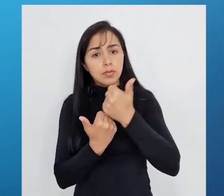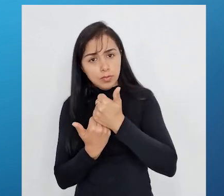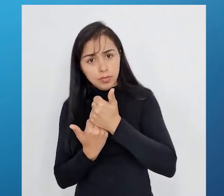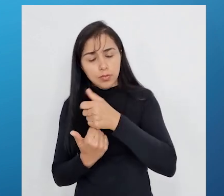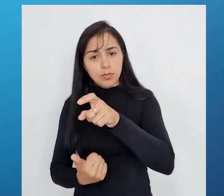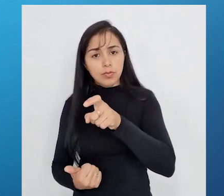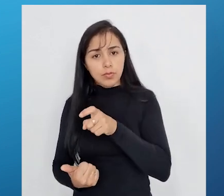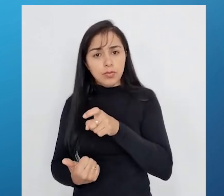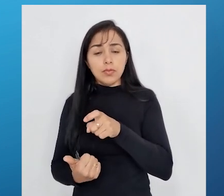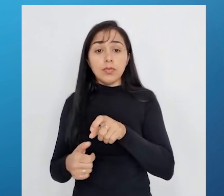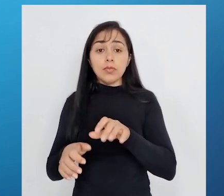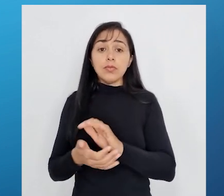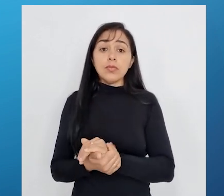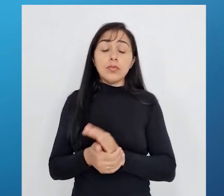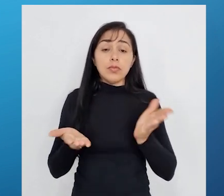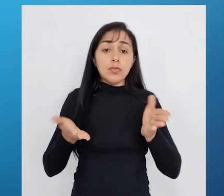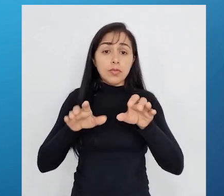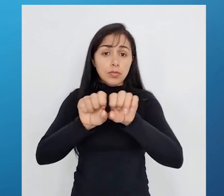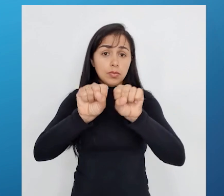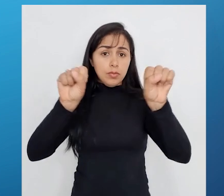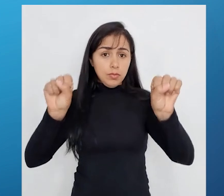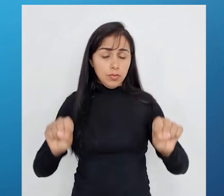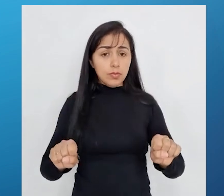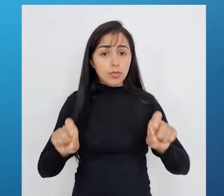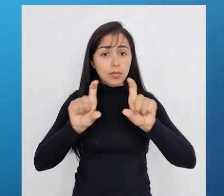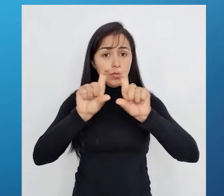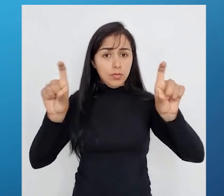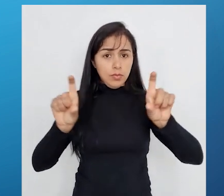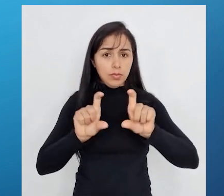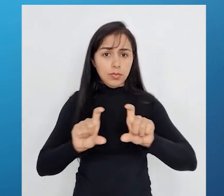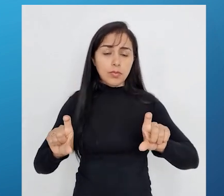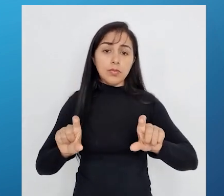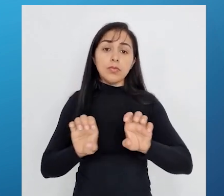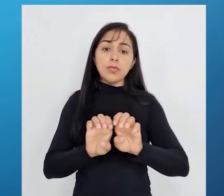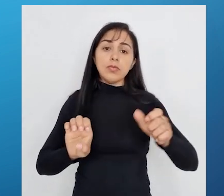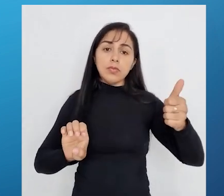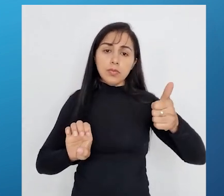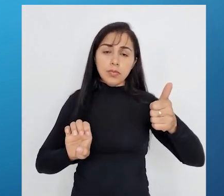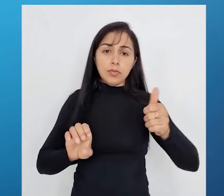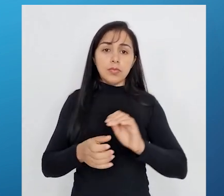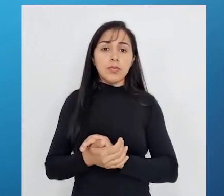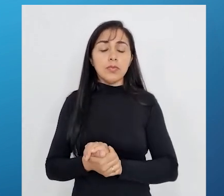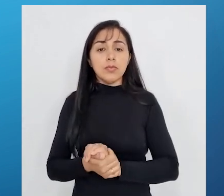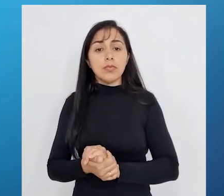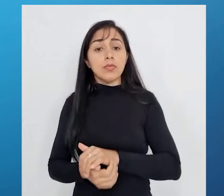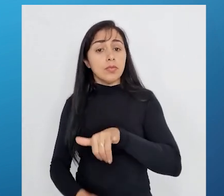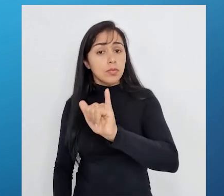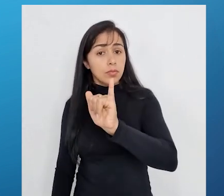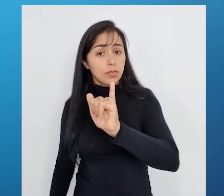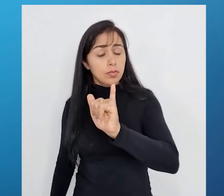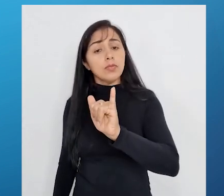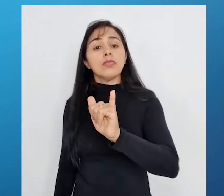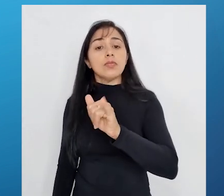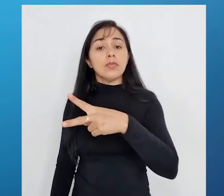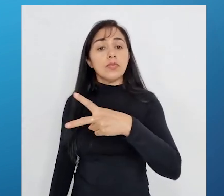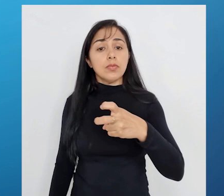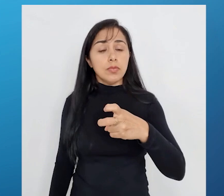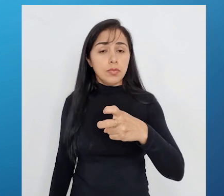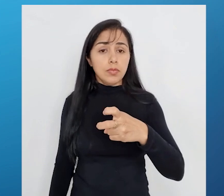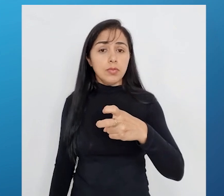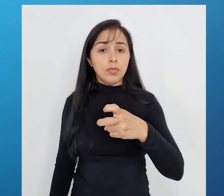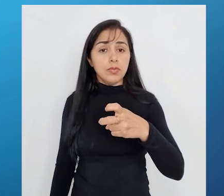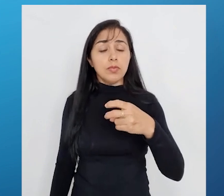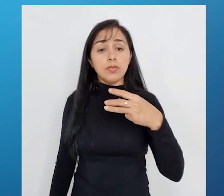e lembrando que eu tenho aqui, ó, y igual a 3x menos 6 sobre 2. Então já vou colocar aqui y igual